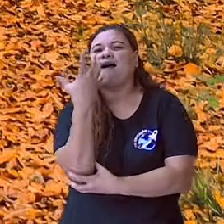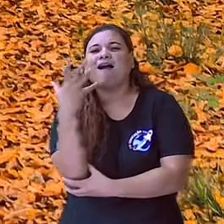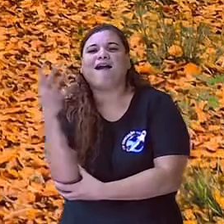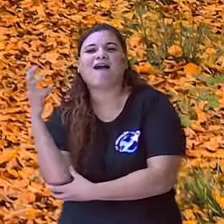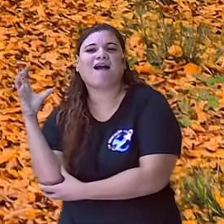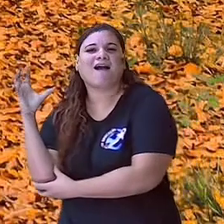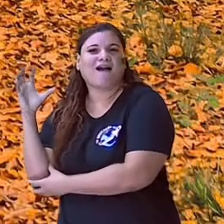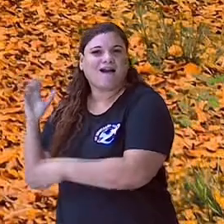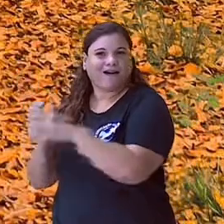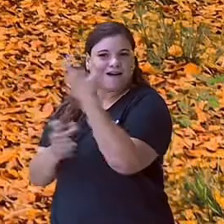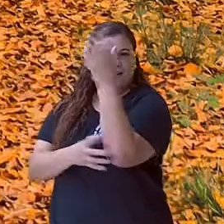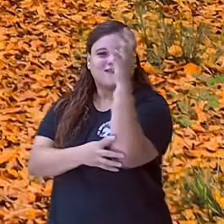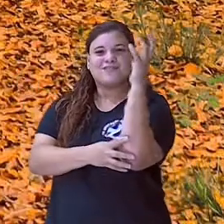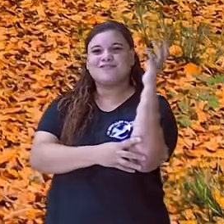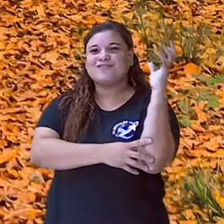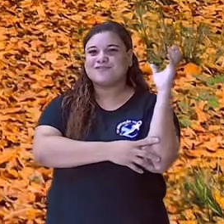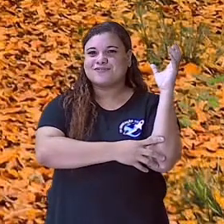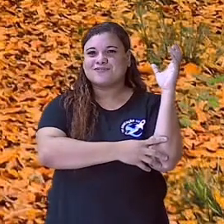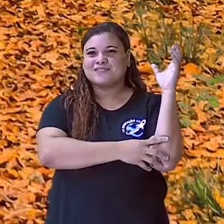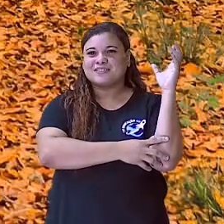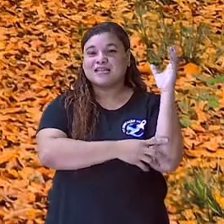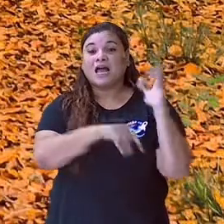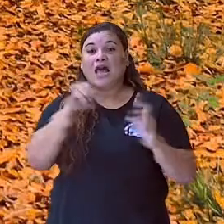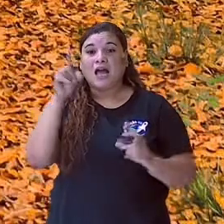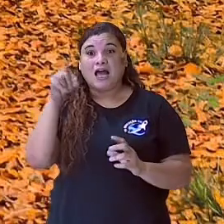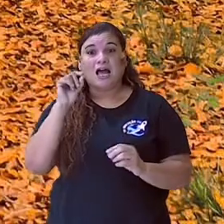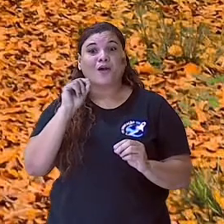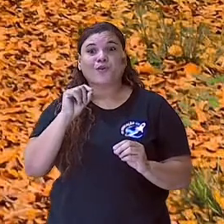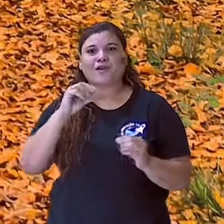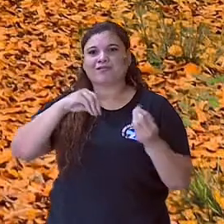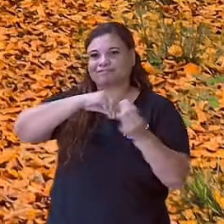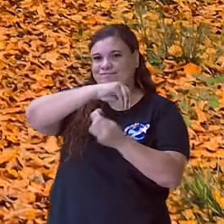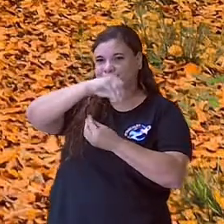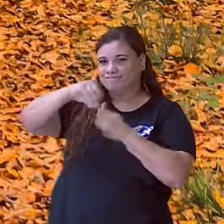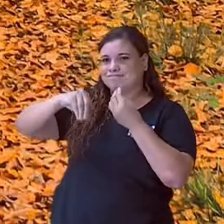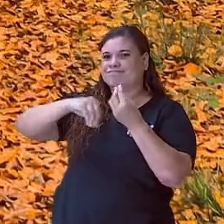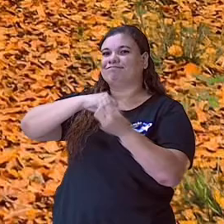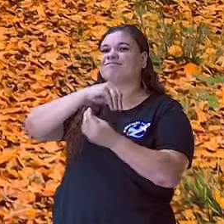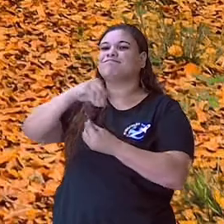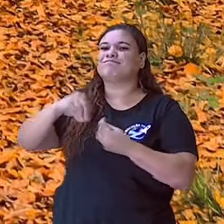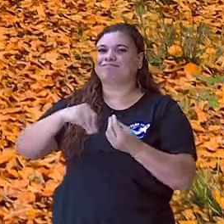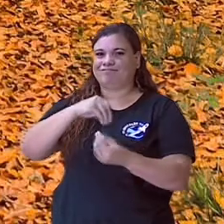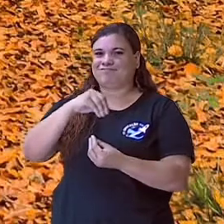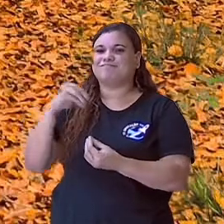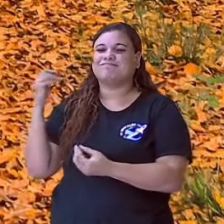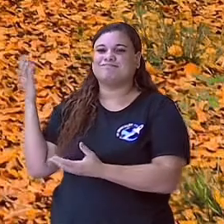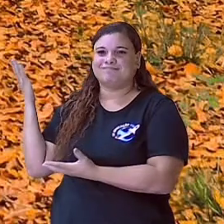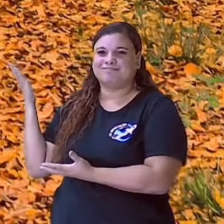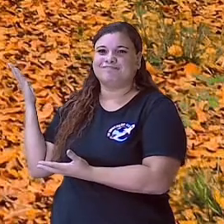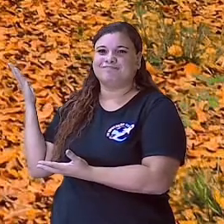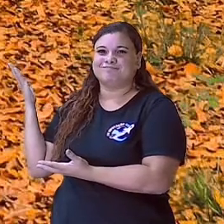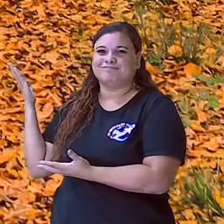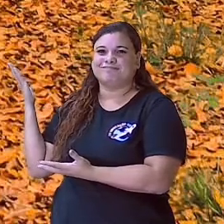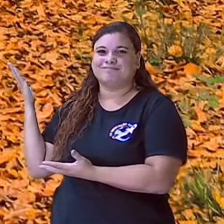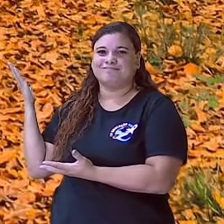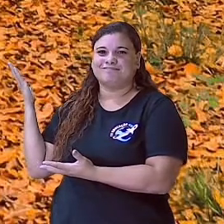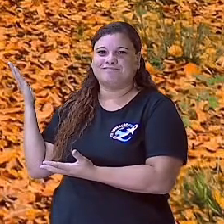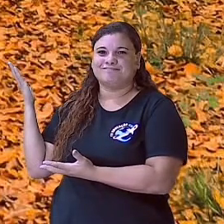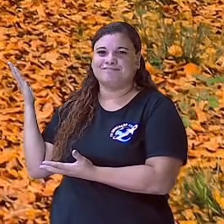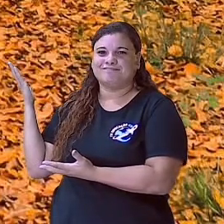essa daqui nós vamos ver que é uma floresta temperada, não temperada